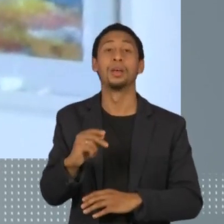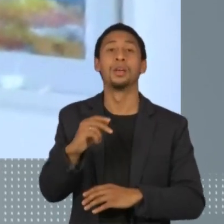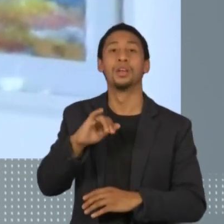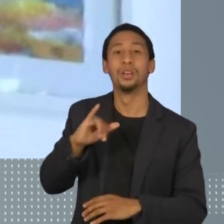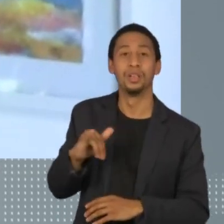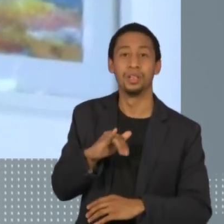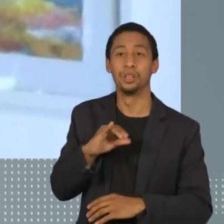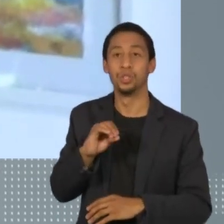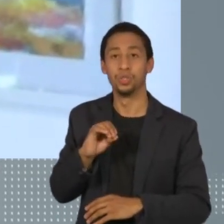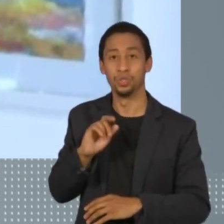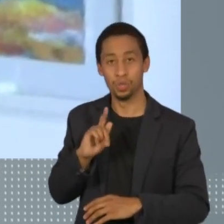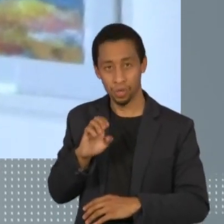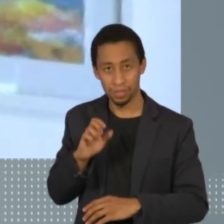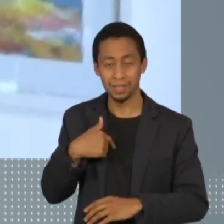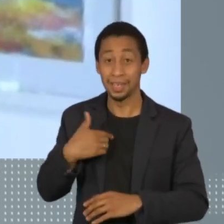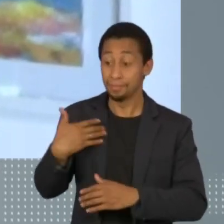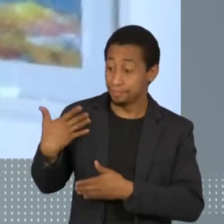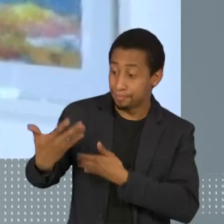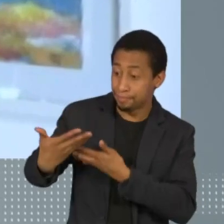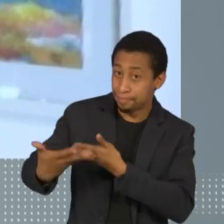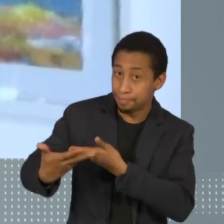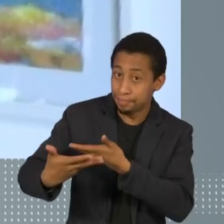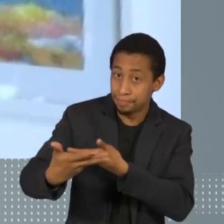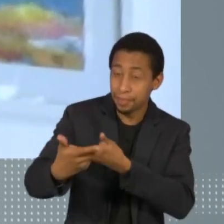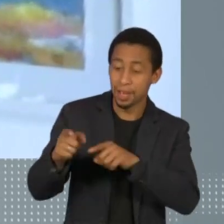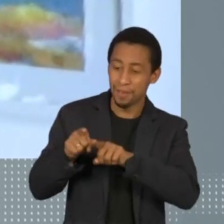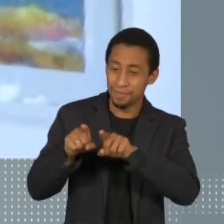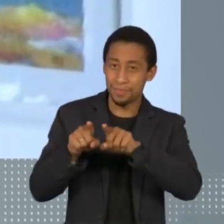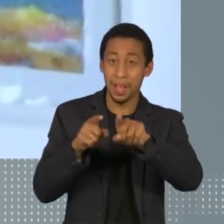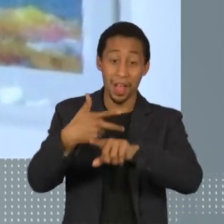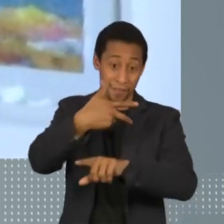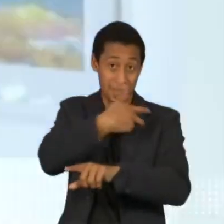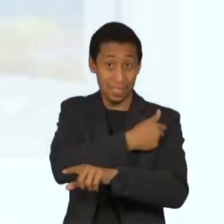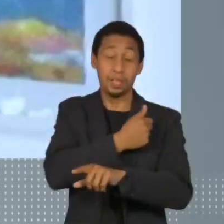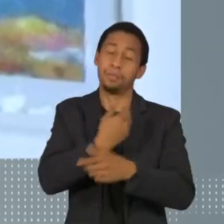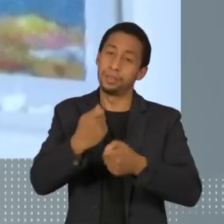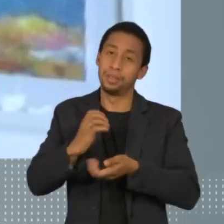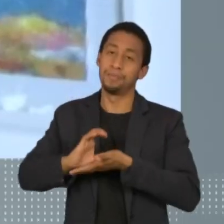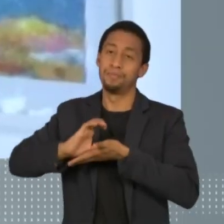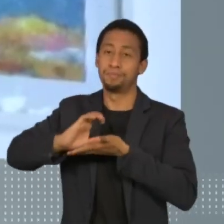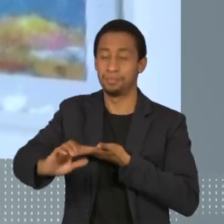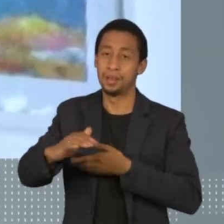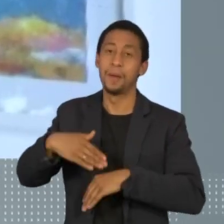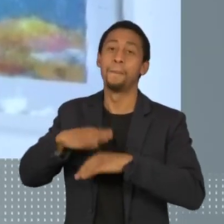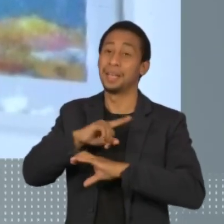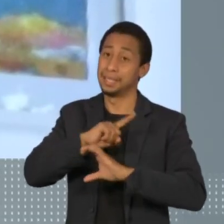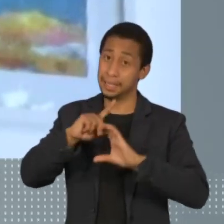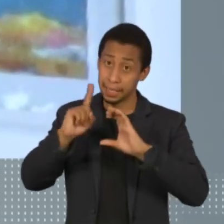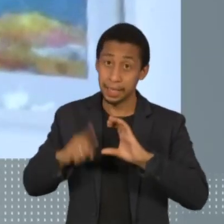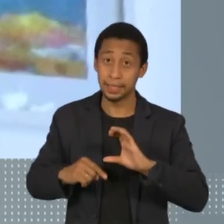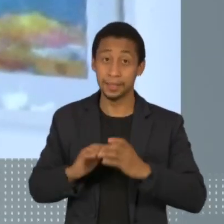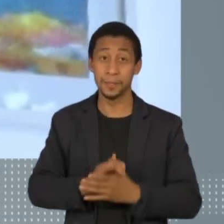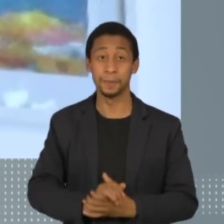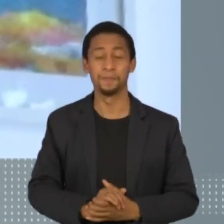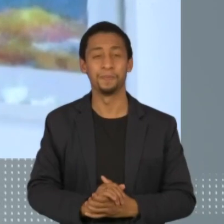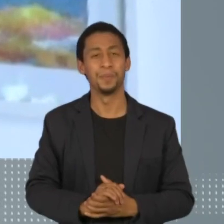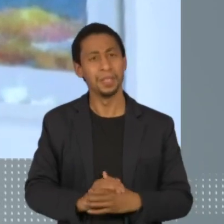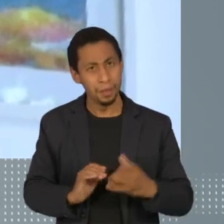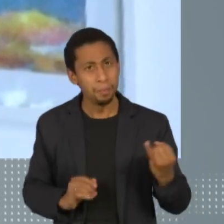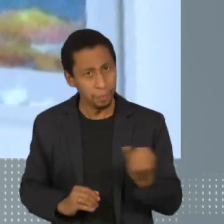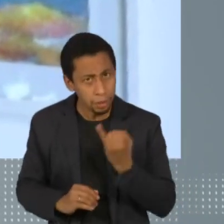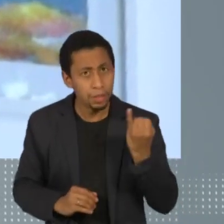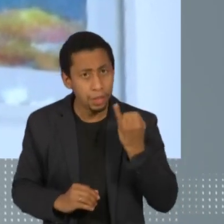por uma vacina e defende que o país passe a investir mais em ciência. Seria importante que tivéssemos essas